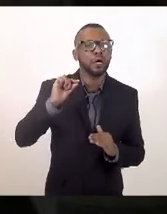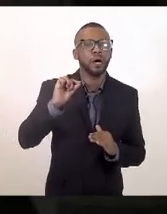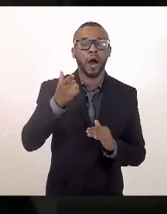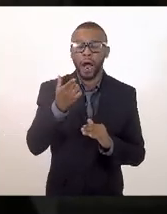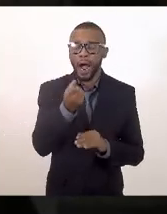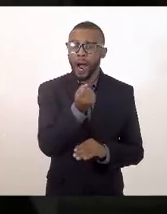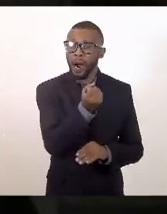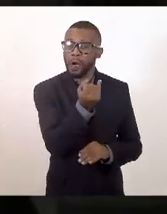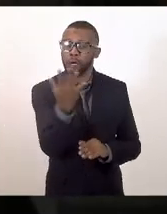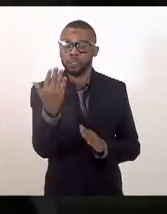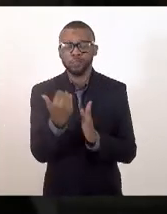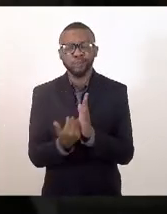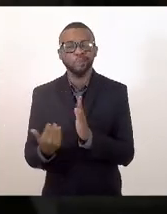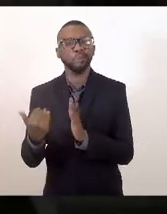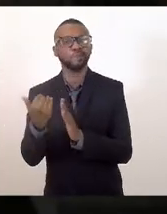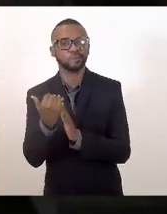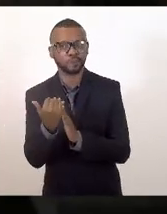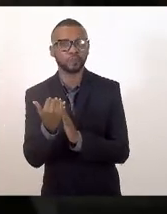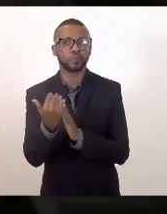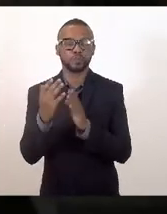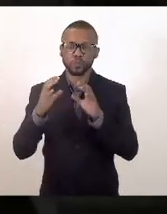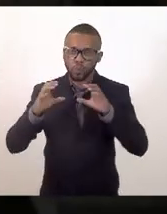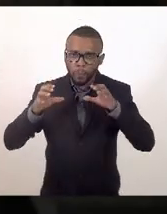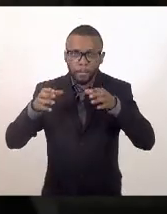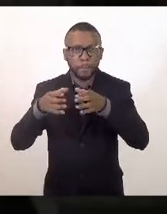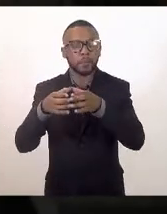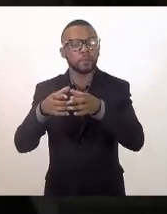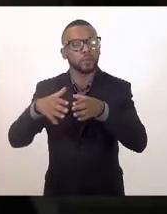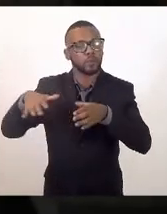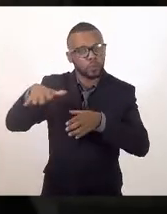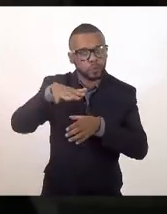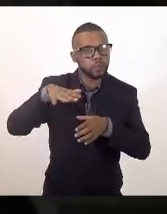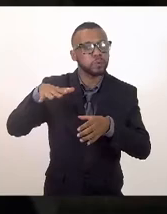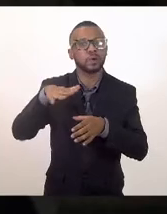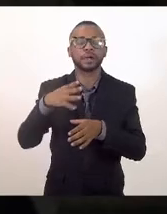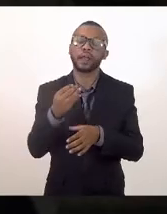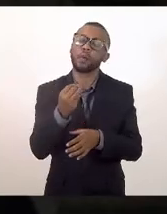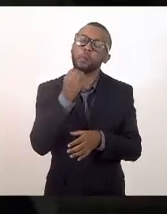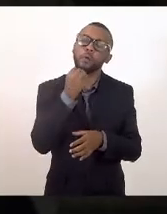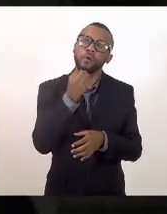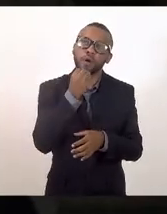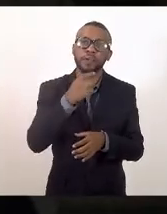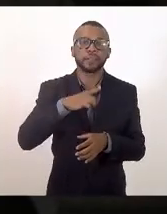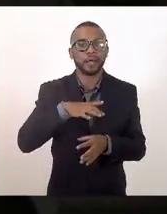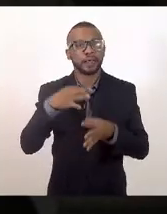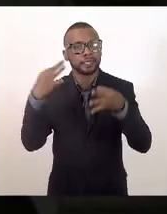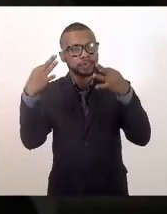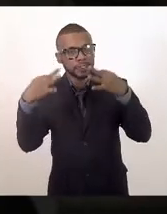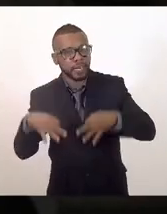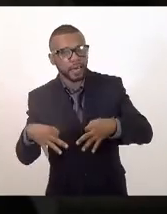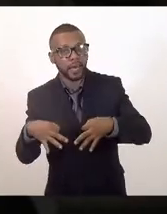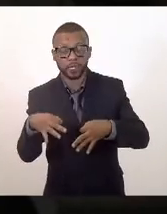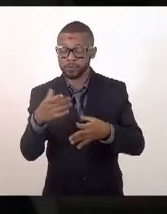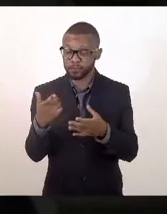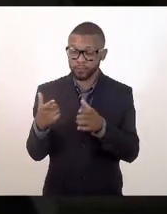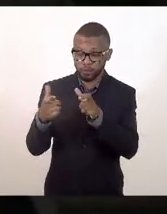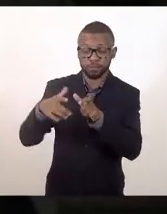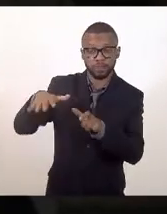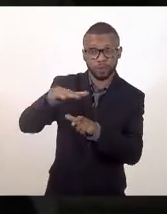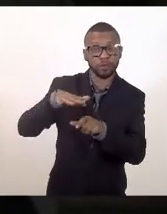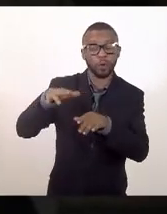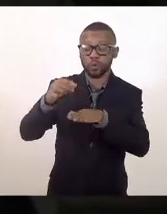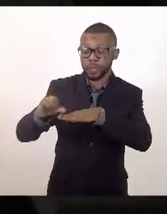do nosso Estado, que eu sigo dizendo e afirmando, deputado Eliomar, que é provavelmente, eu diria que é certamente, a região metropolitana